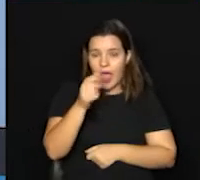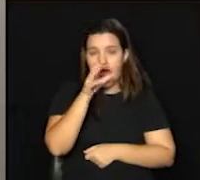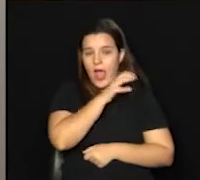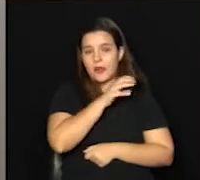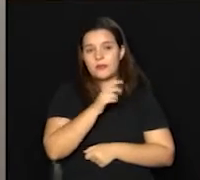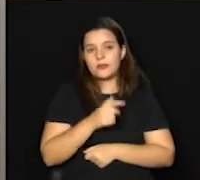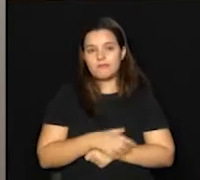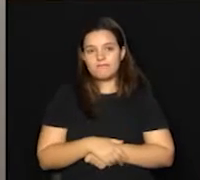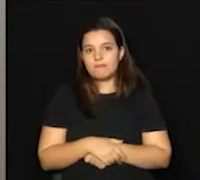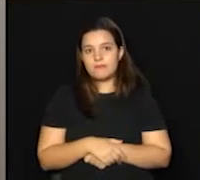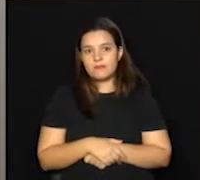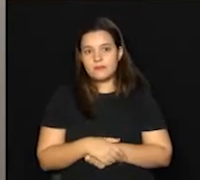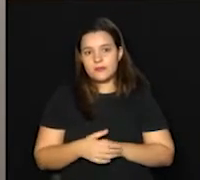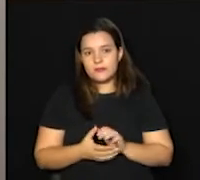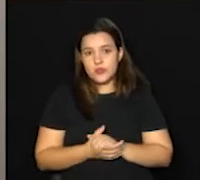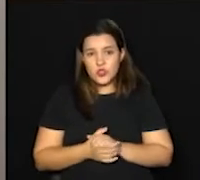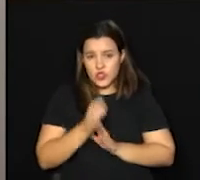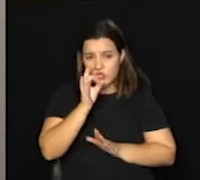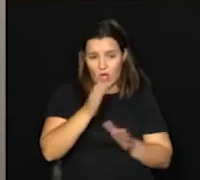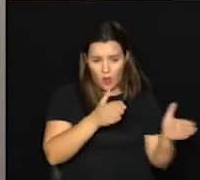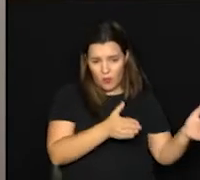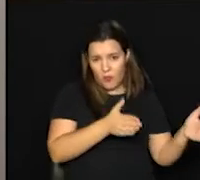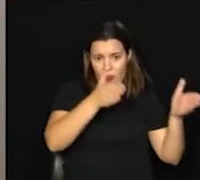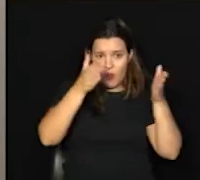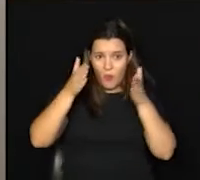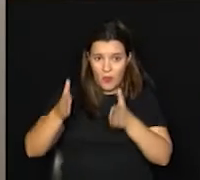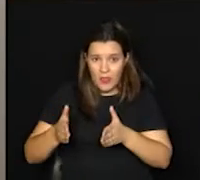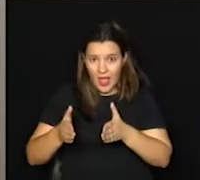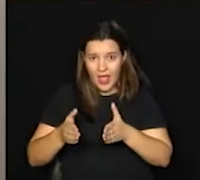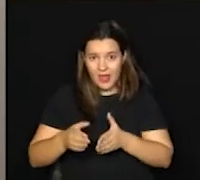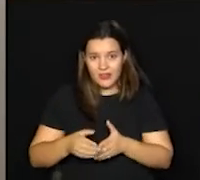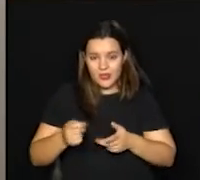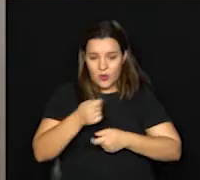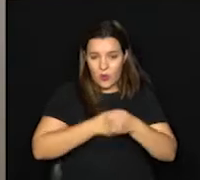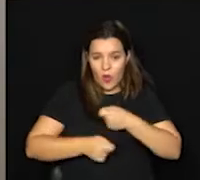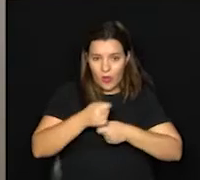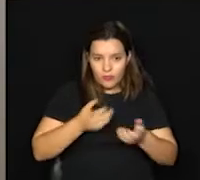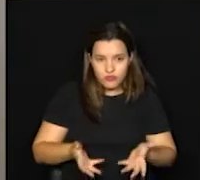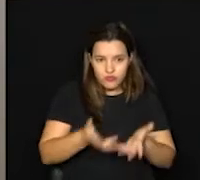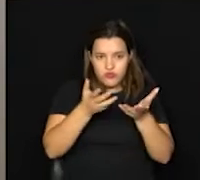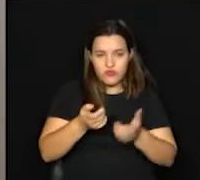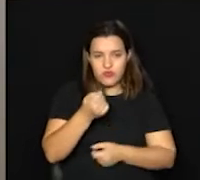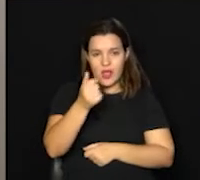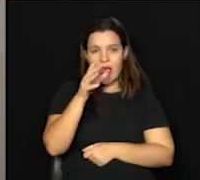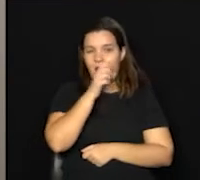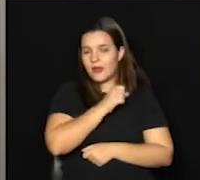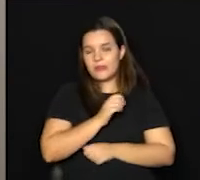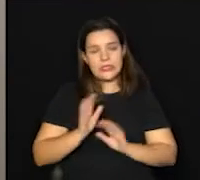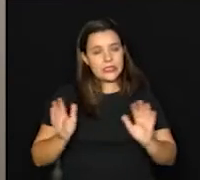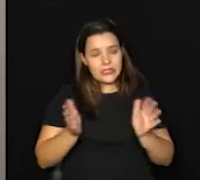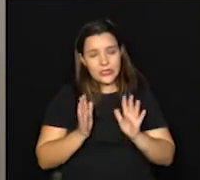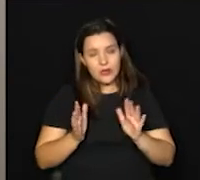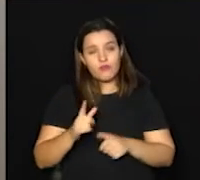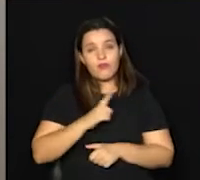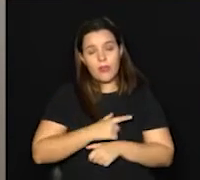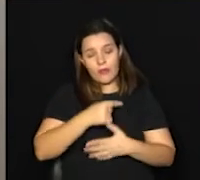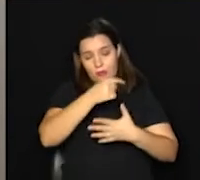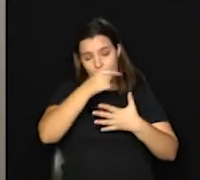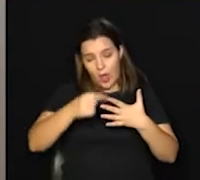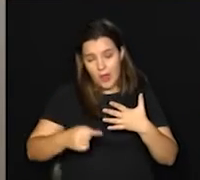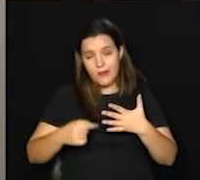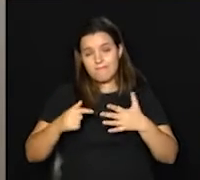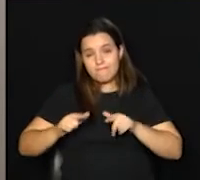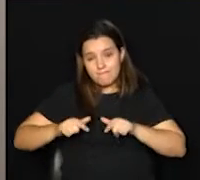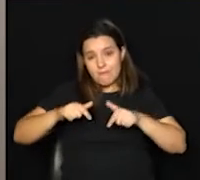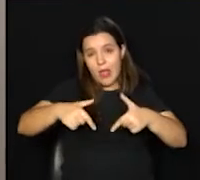Não depende apenas dessas reaberturas, né? Embora os dados do IBGE, da pesquisa de